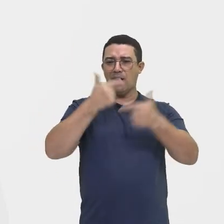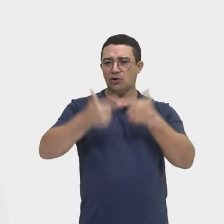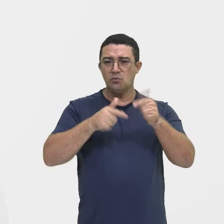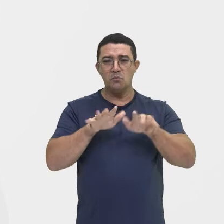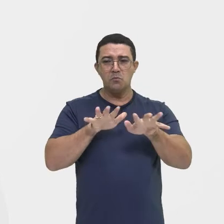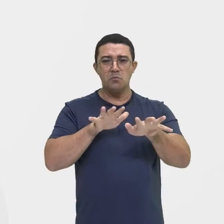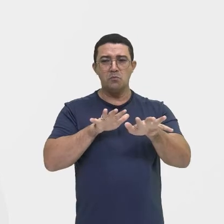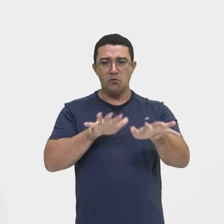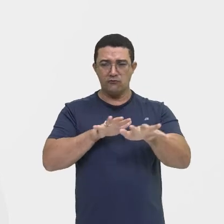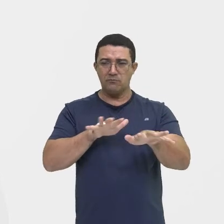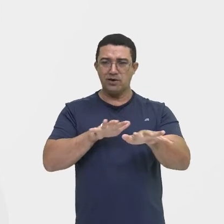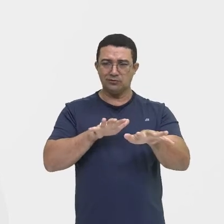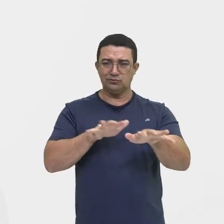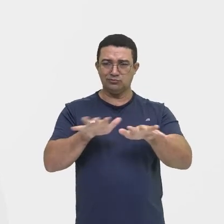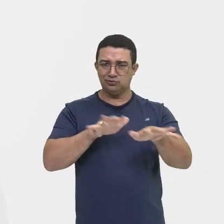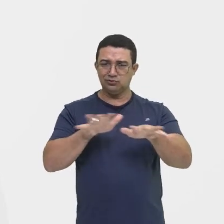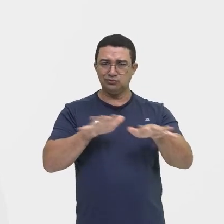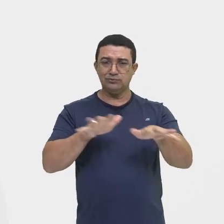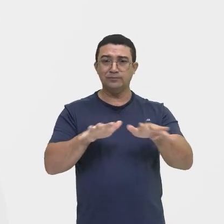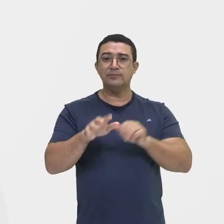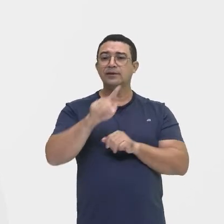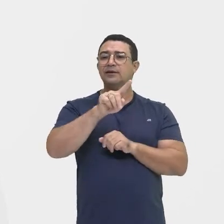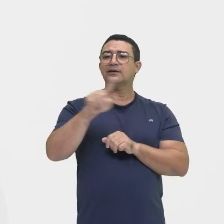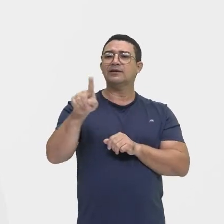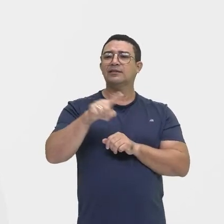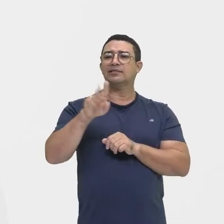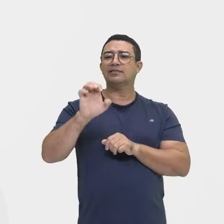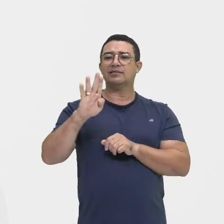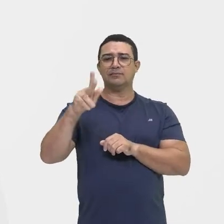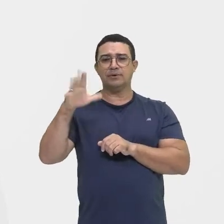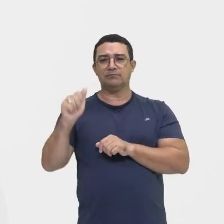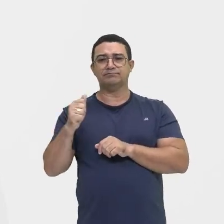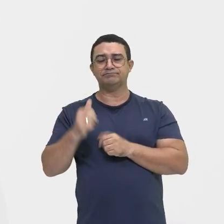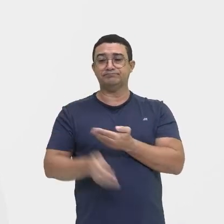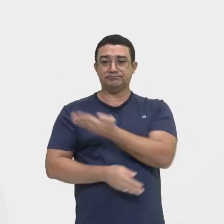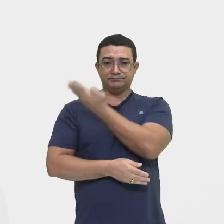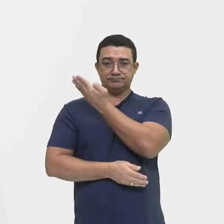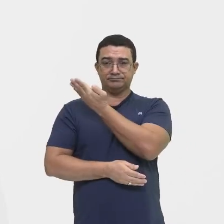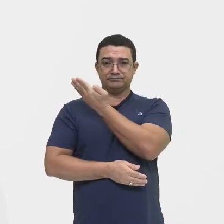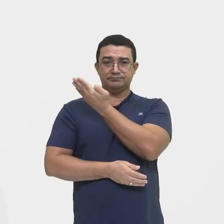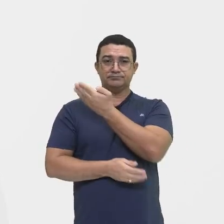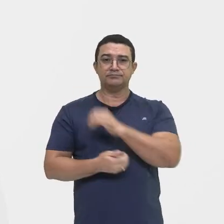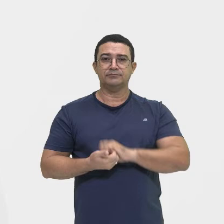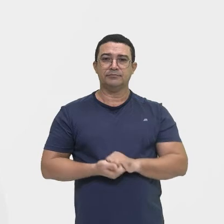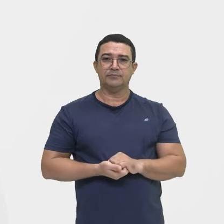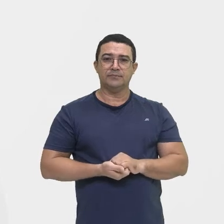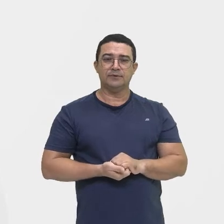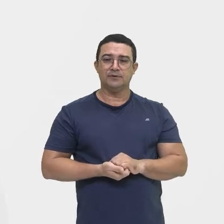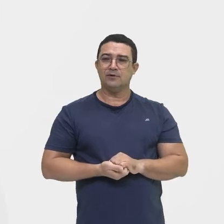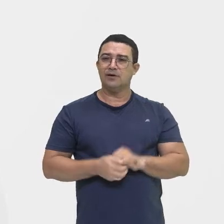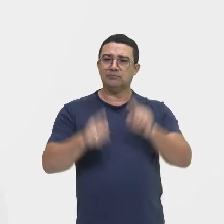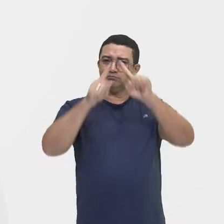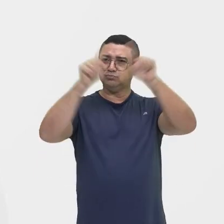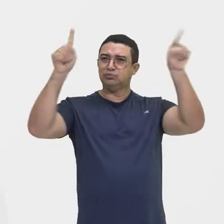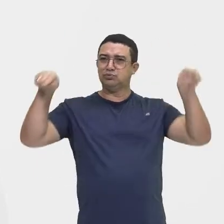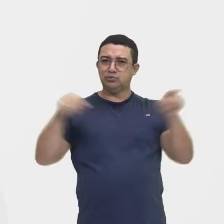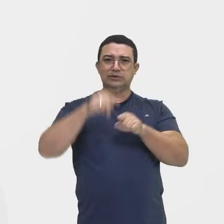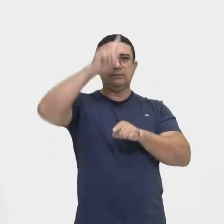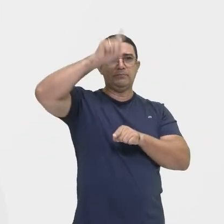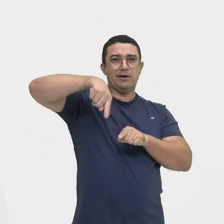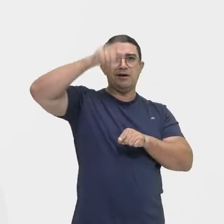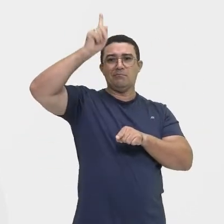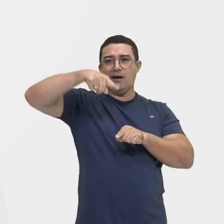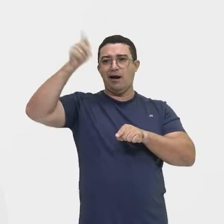foi Zebra, feita por Victor Vasarely nos anos 30. Tal obra era composta por listras